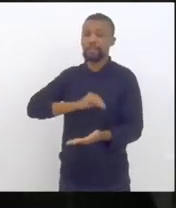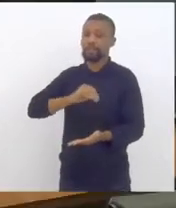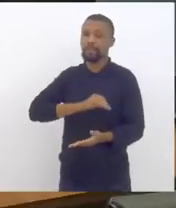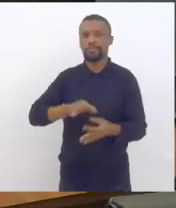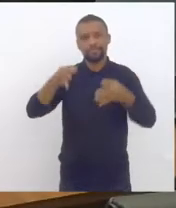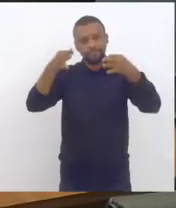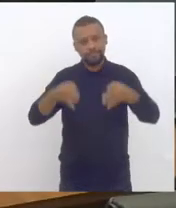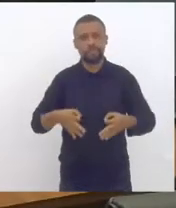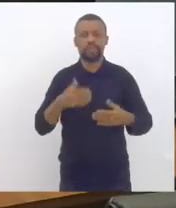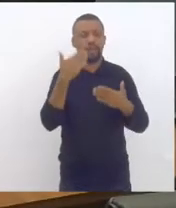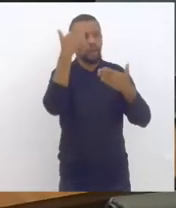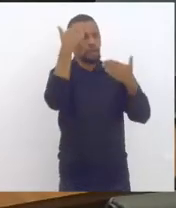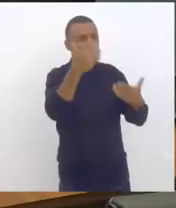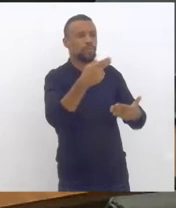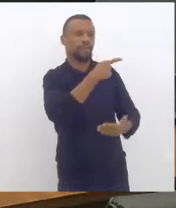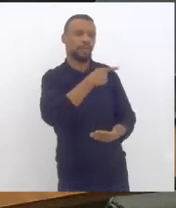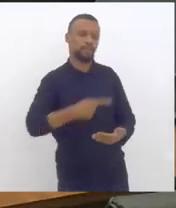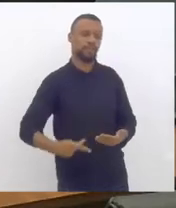obrigado fabricante